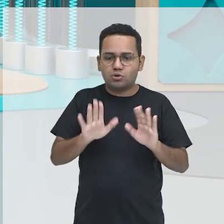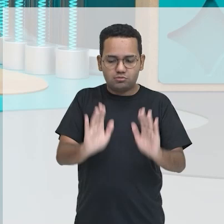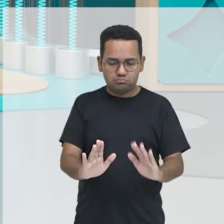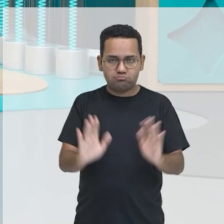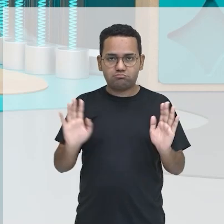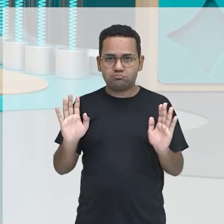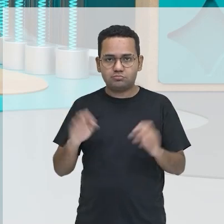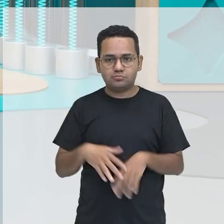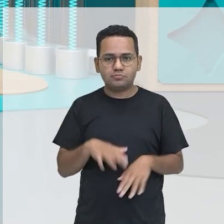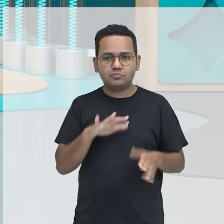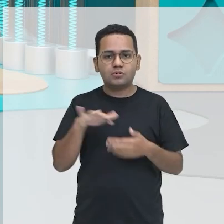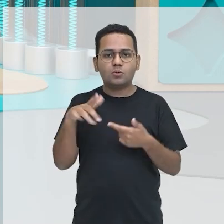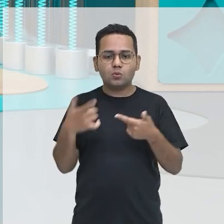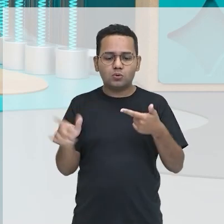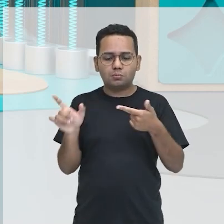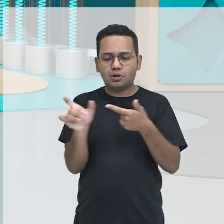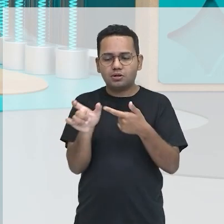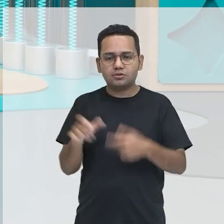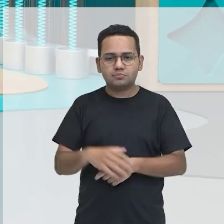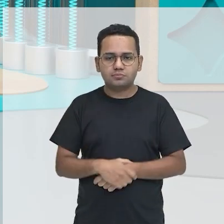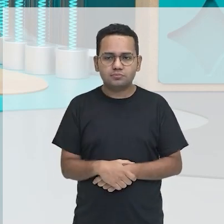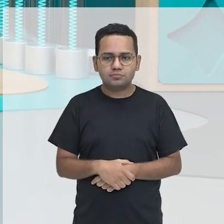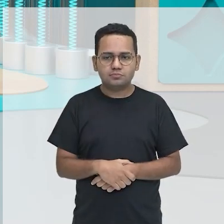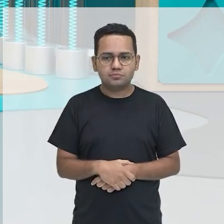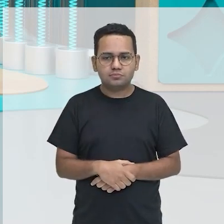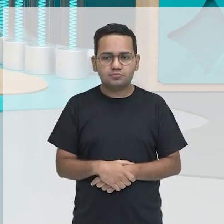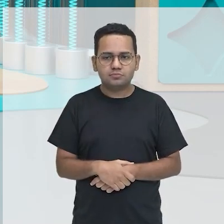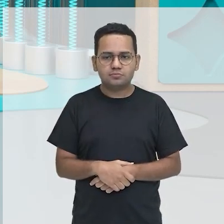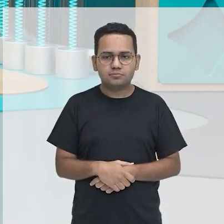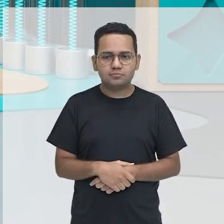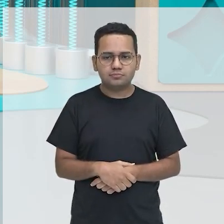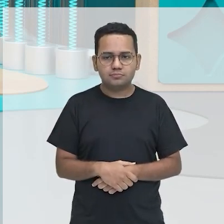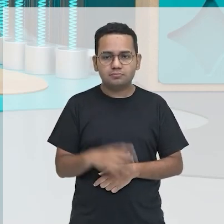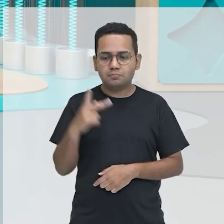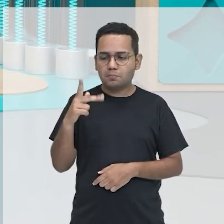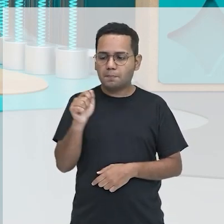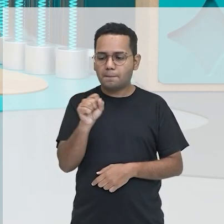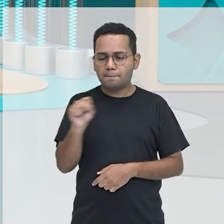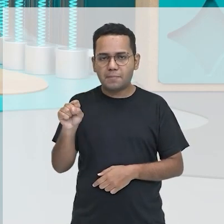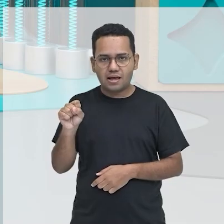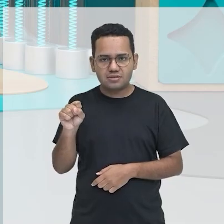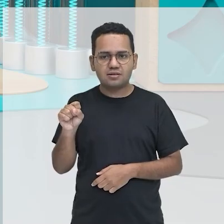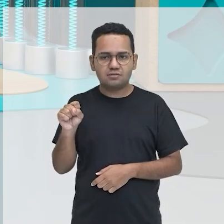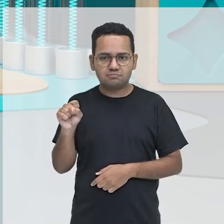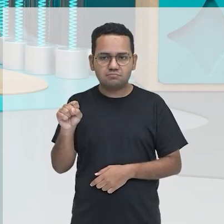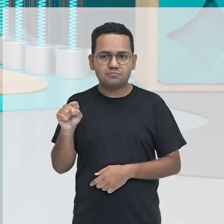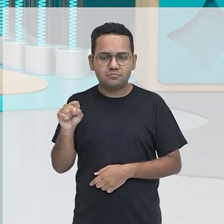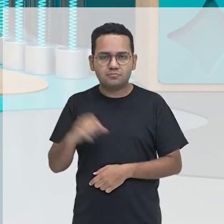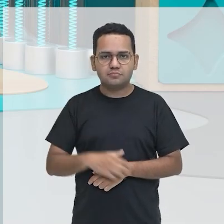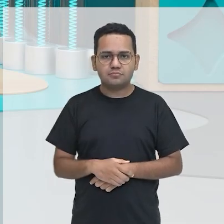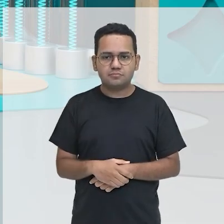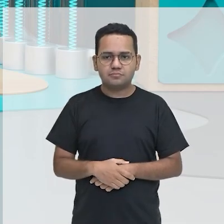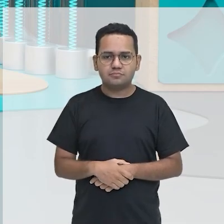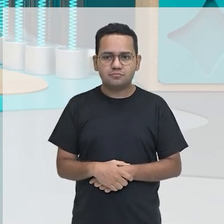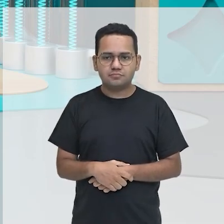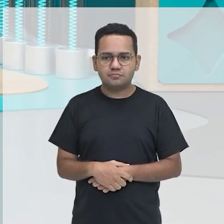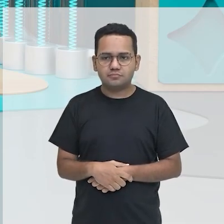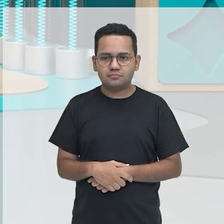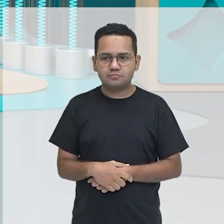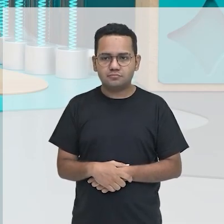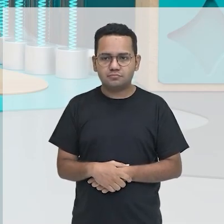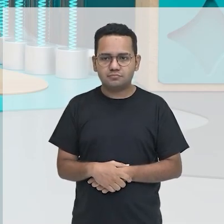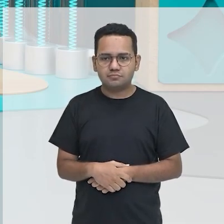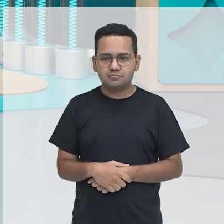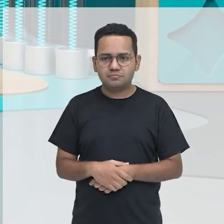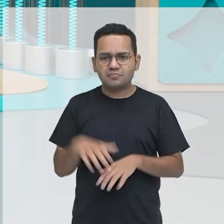permanecerei. Outro exemplo. Will pass. Will pass, passarei. Já que pass é passar, né? Passarei ou passarão,